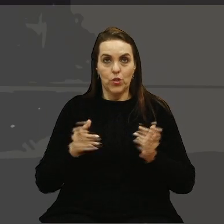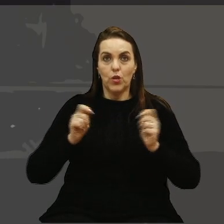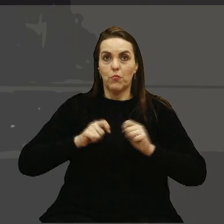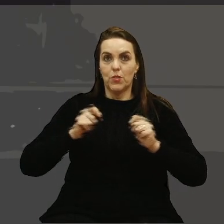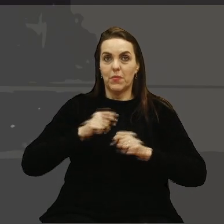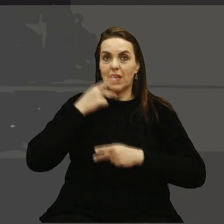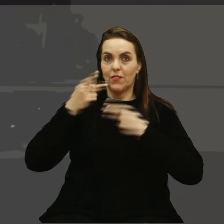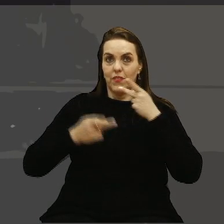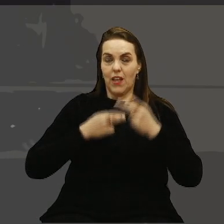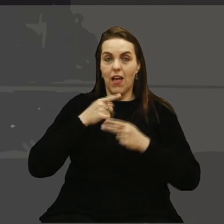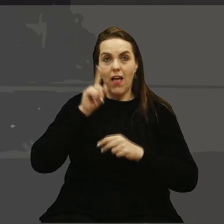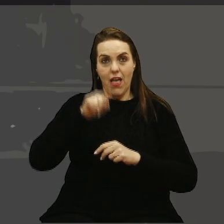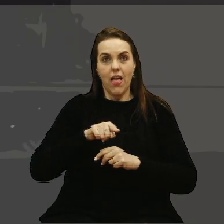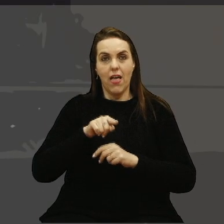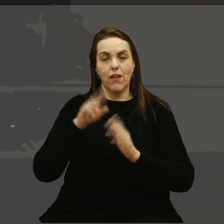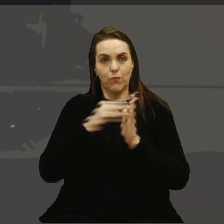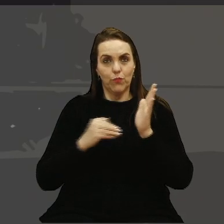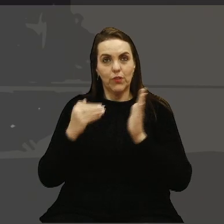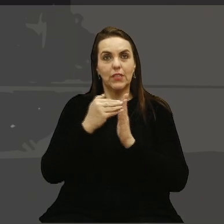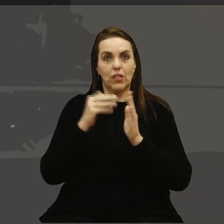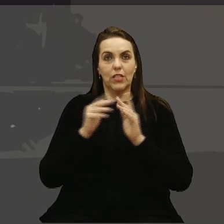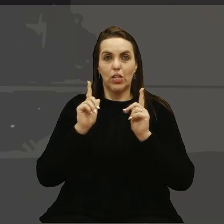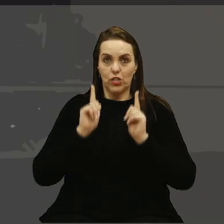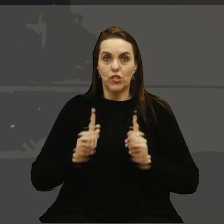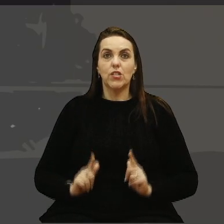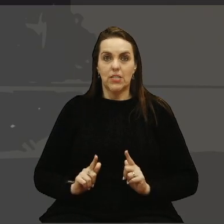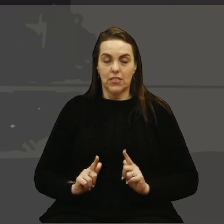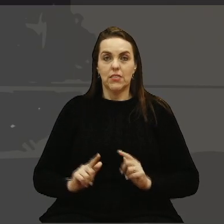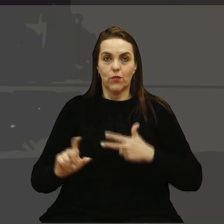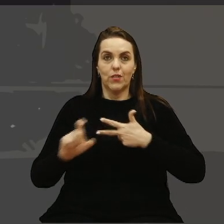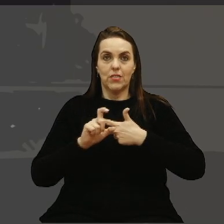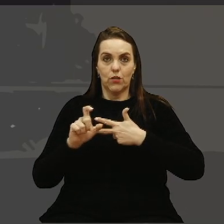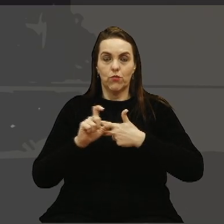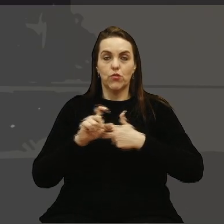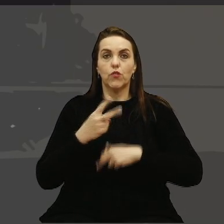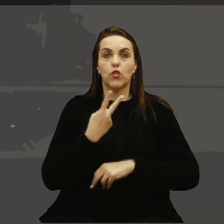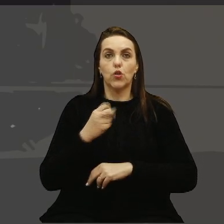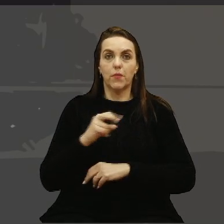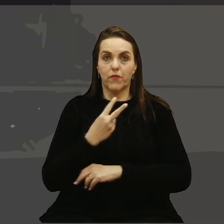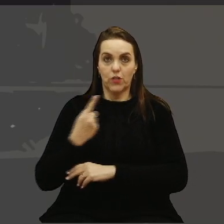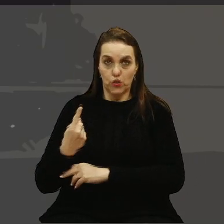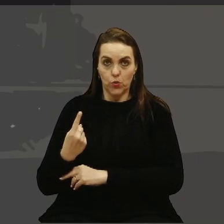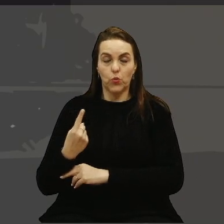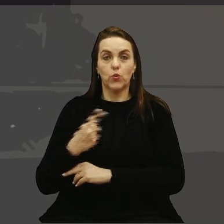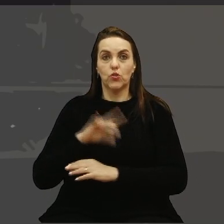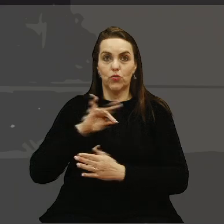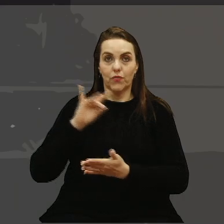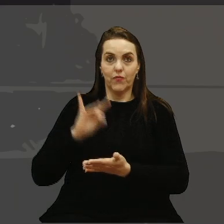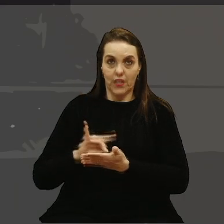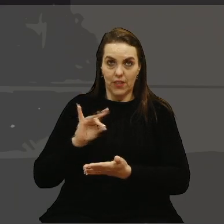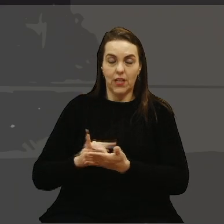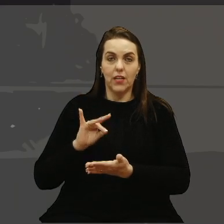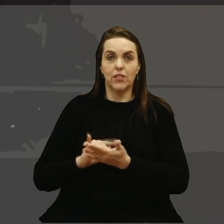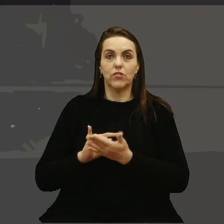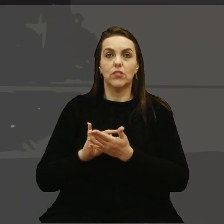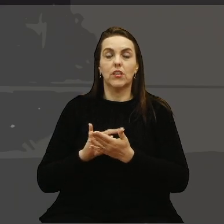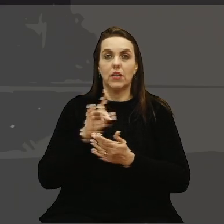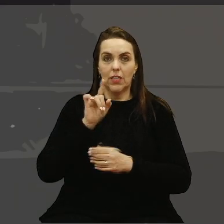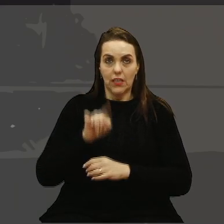grande exemplo desta gestão do Executivo, desde 2021, que de fato está dando